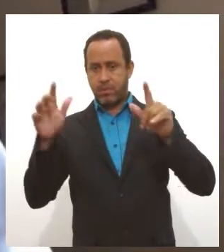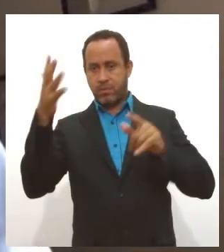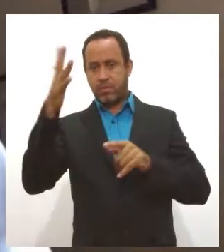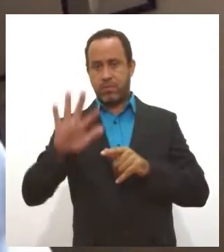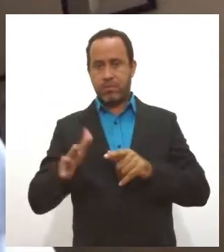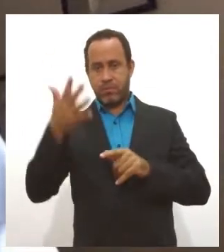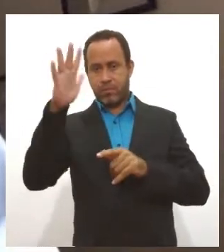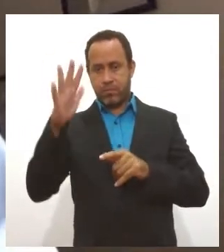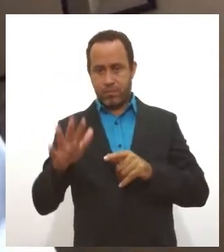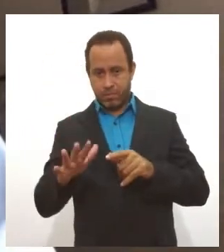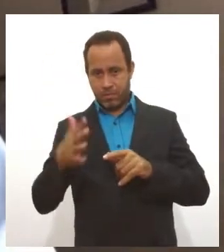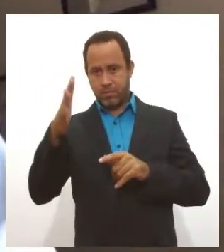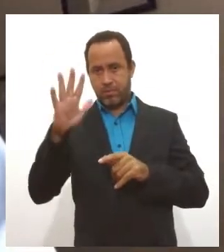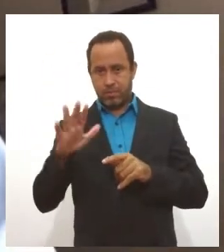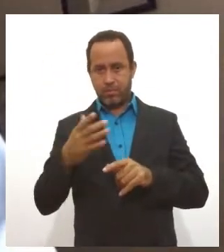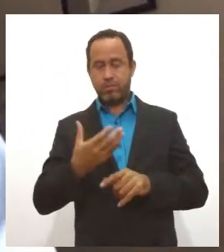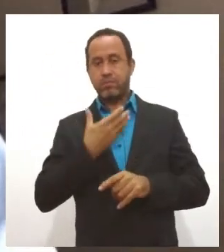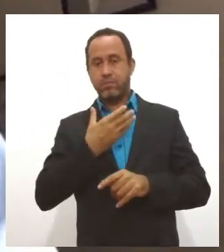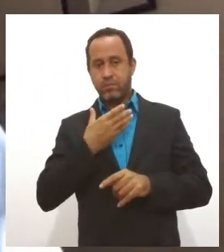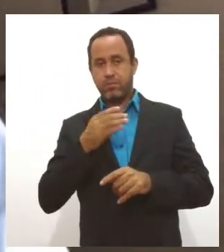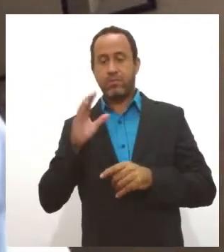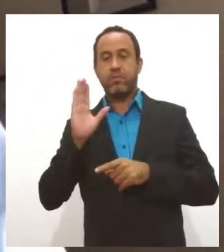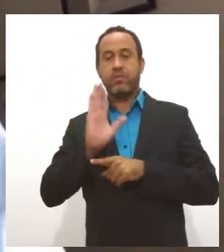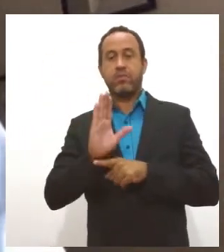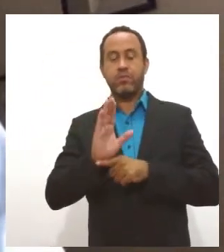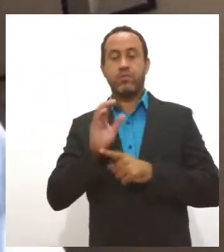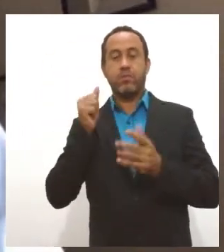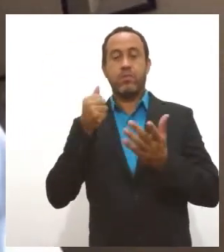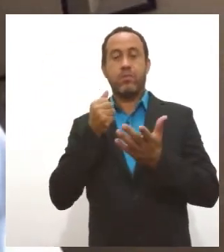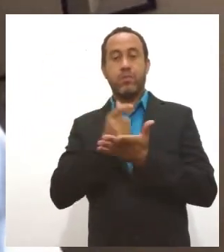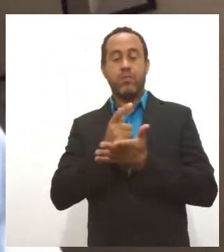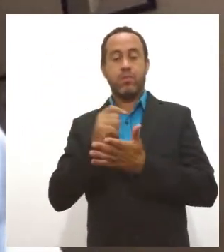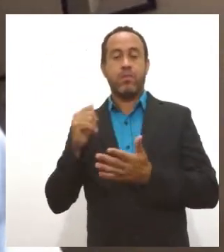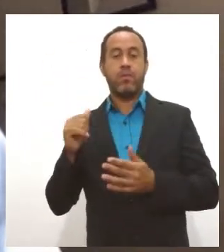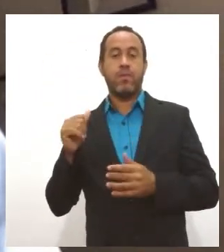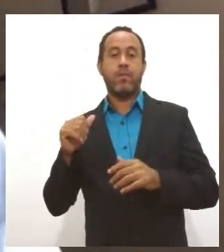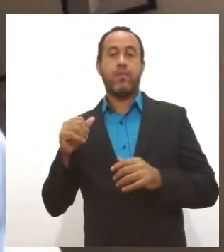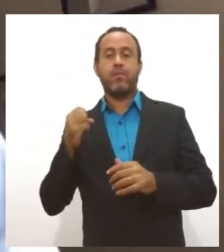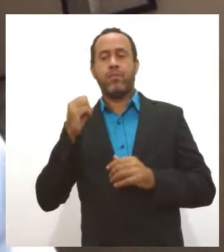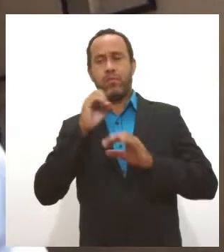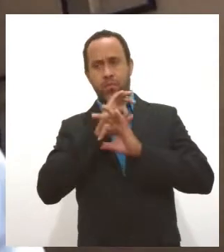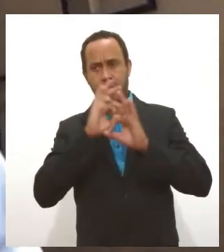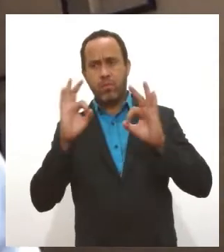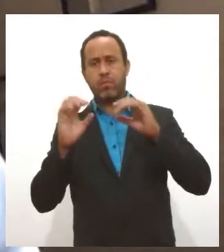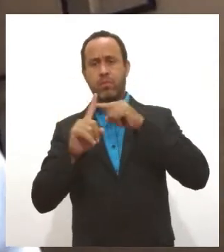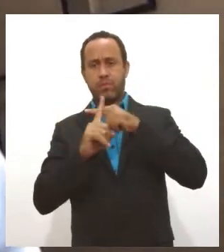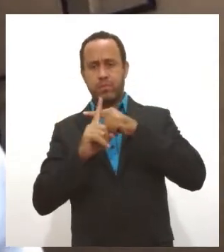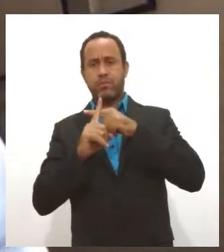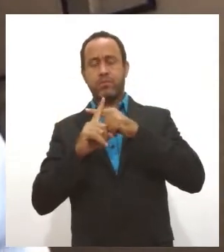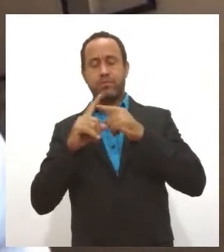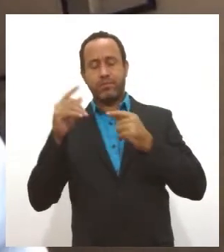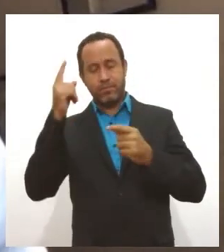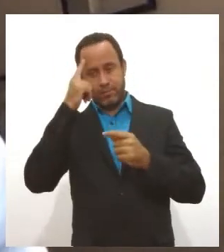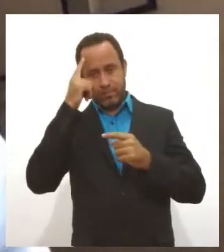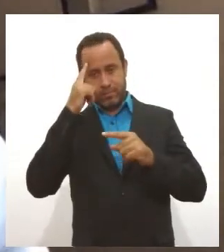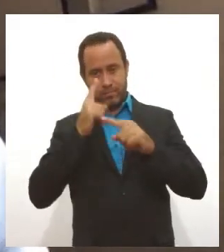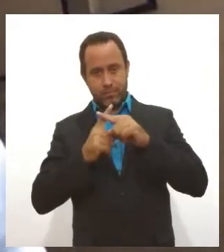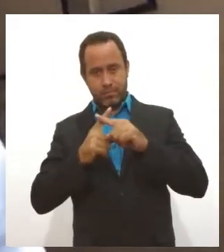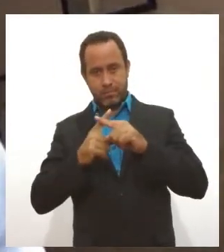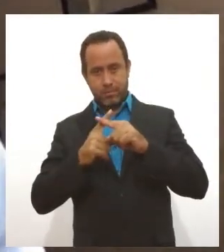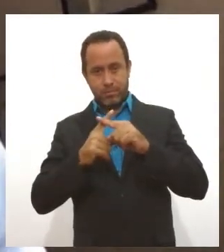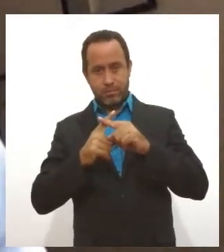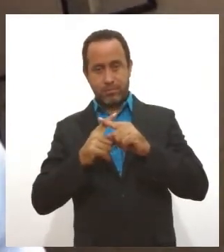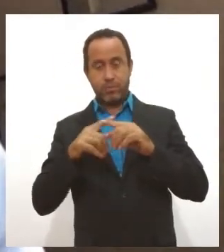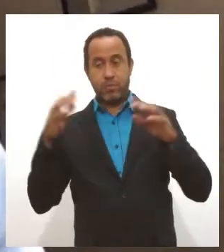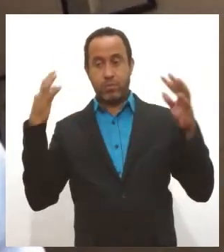Black Friday, que a CVC também vai entrar pesado no Black Friday. Então, nós estamos muito otimistas, né, porque nós saímos de um cenário... Eu acho que